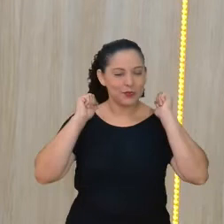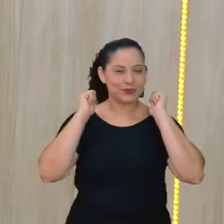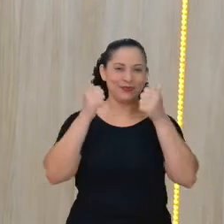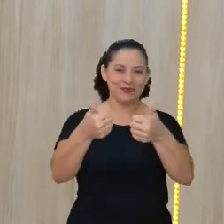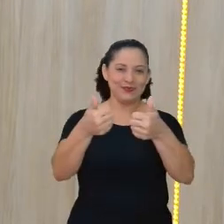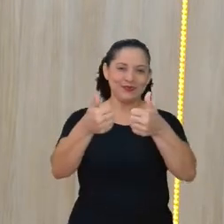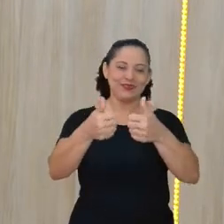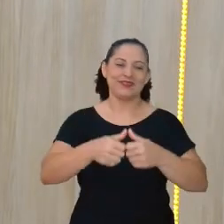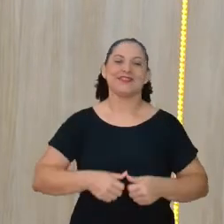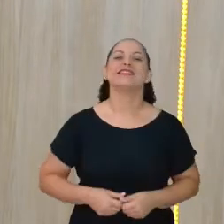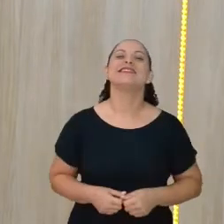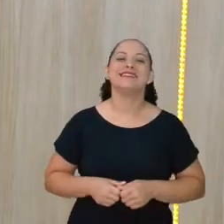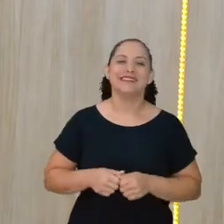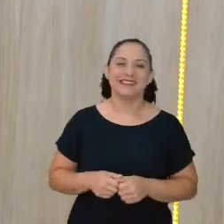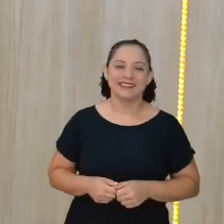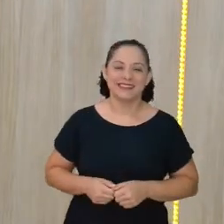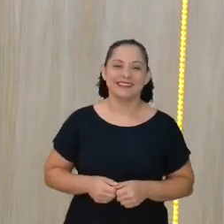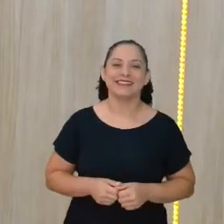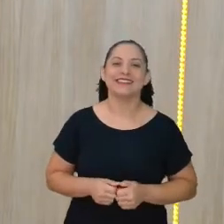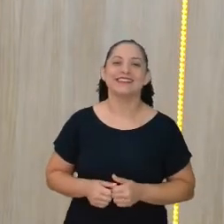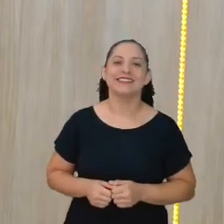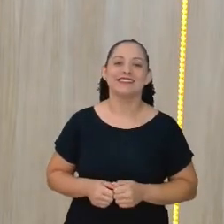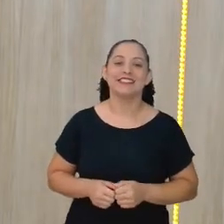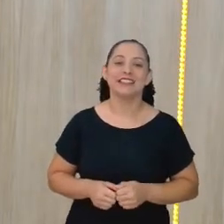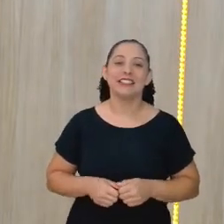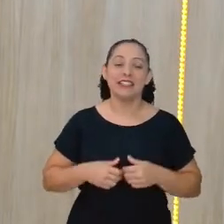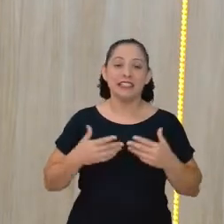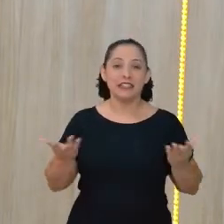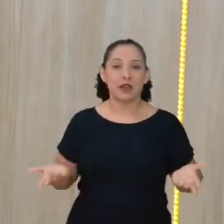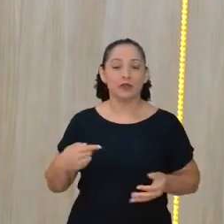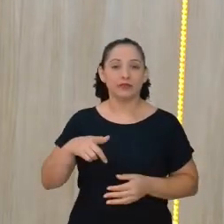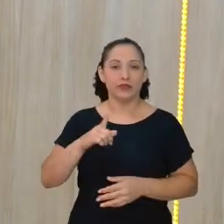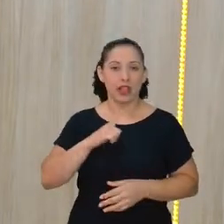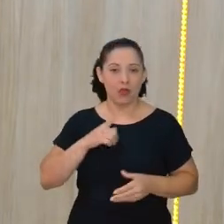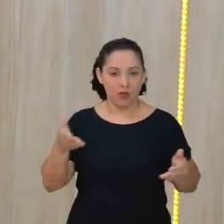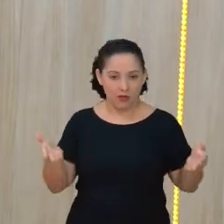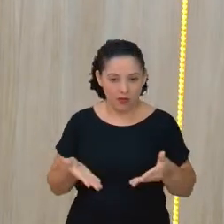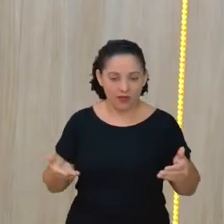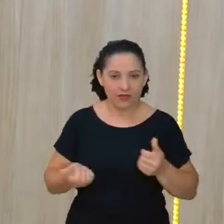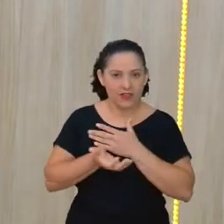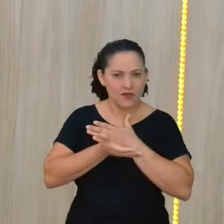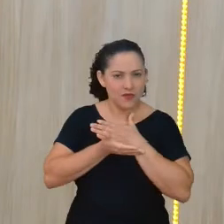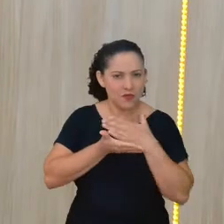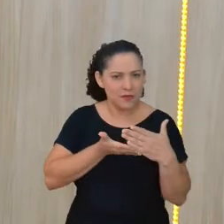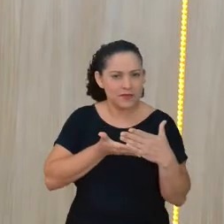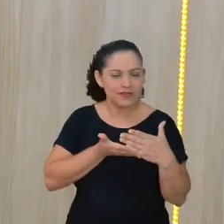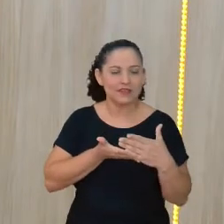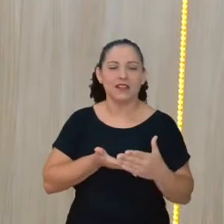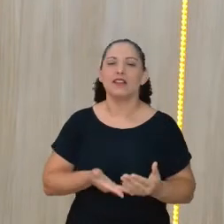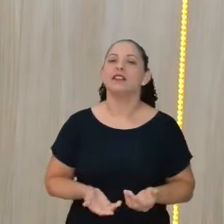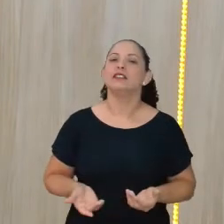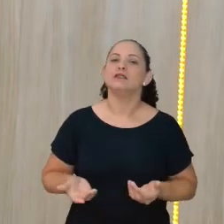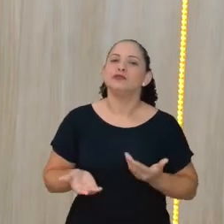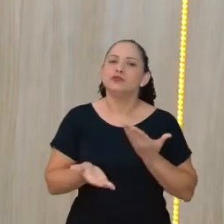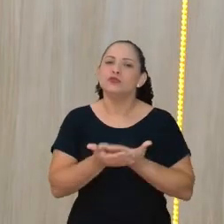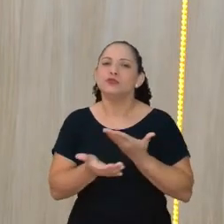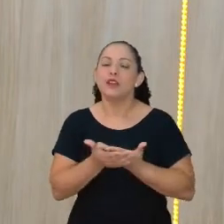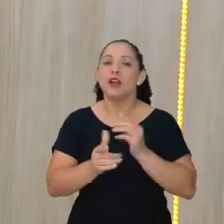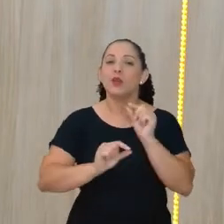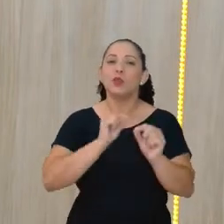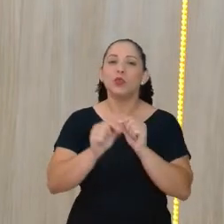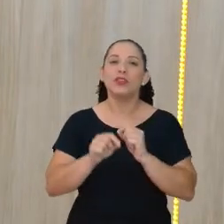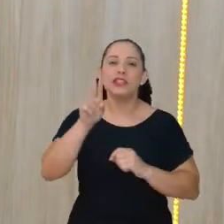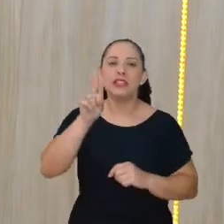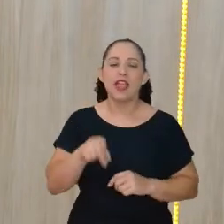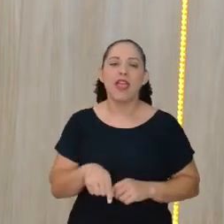Cleiton. Eu gosto assim. Então, ó, a gente vai começar falando um pouquinho do que é sonho,